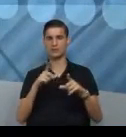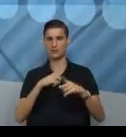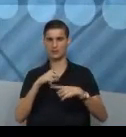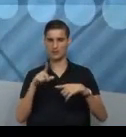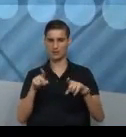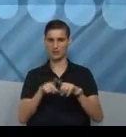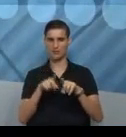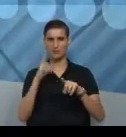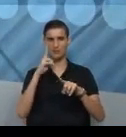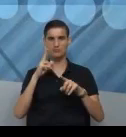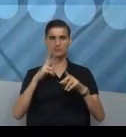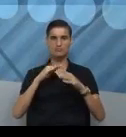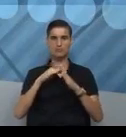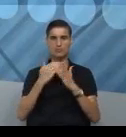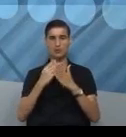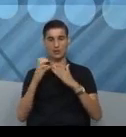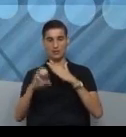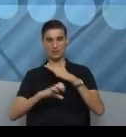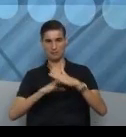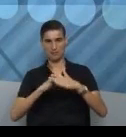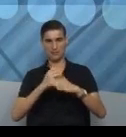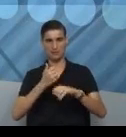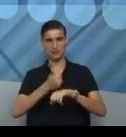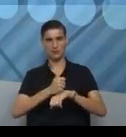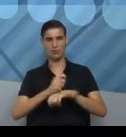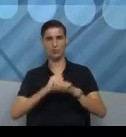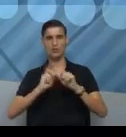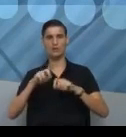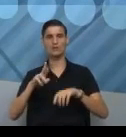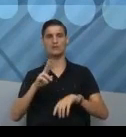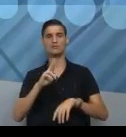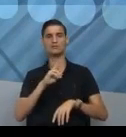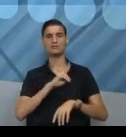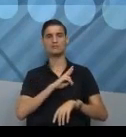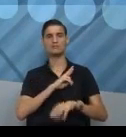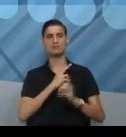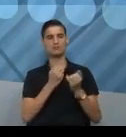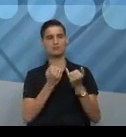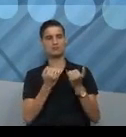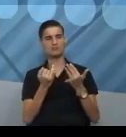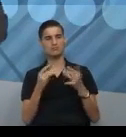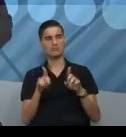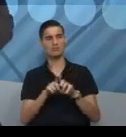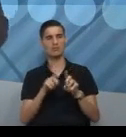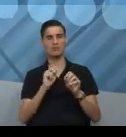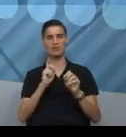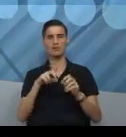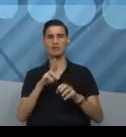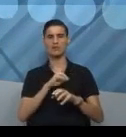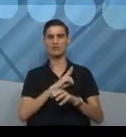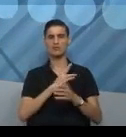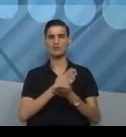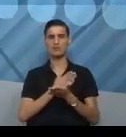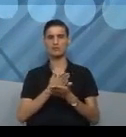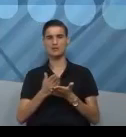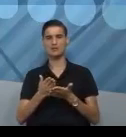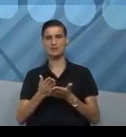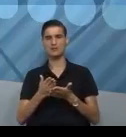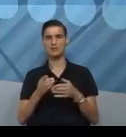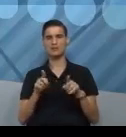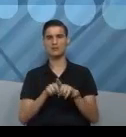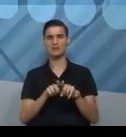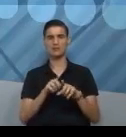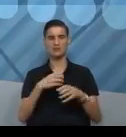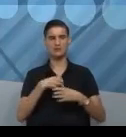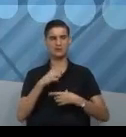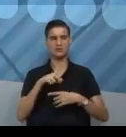já consegue levar agora para a empresa de games o que representa a equação, o que representa a condição inicial, o que